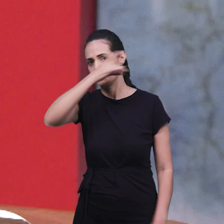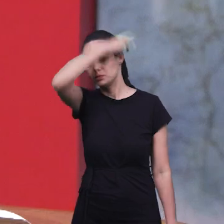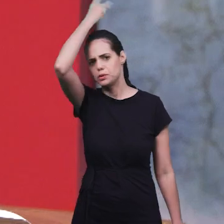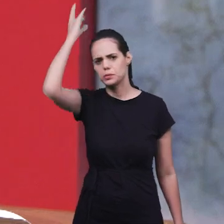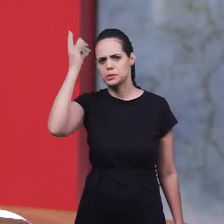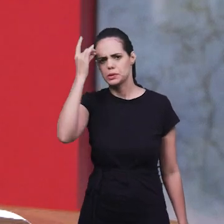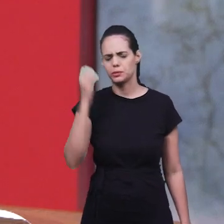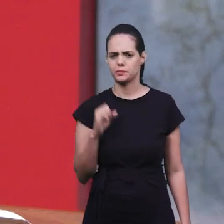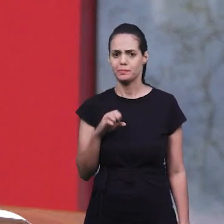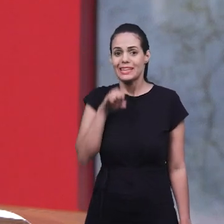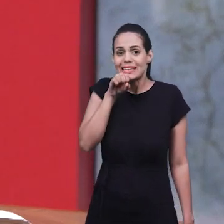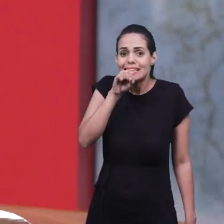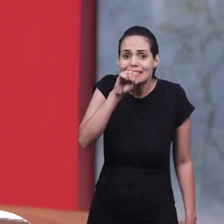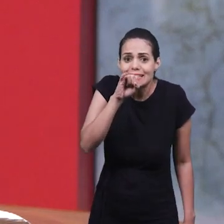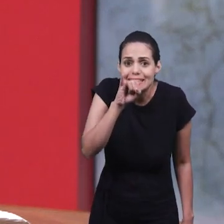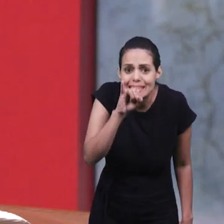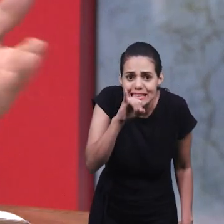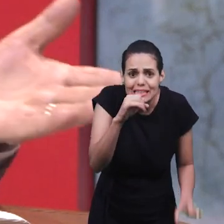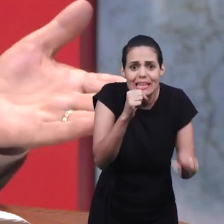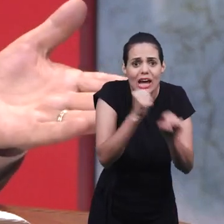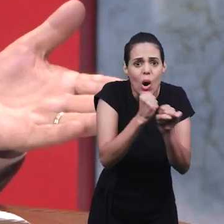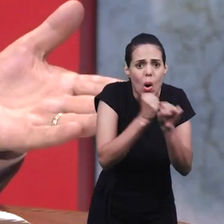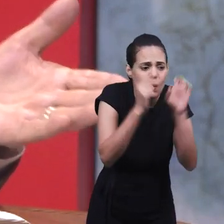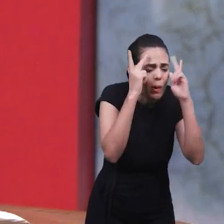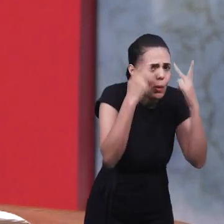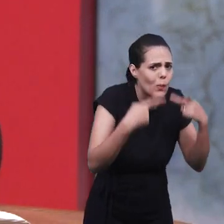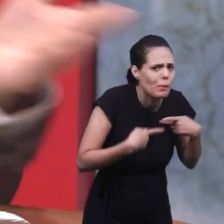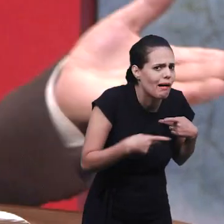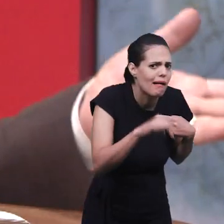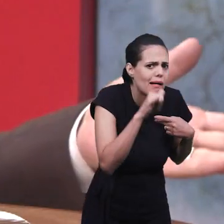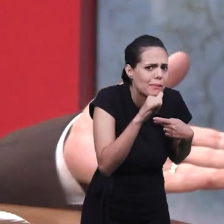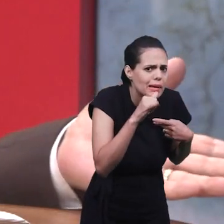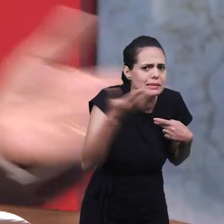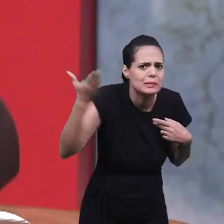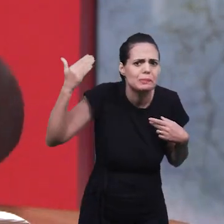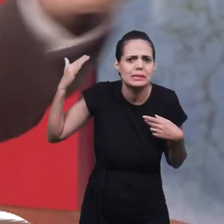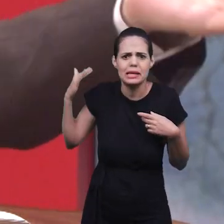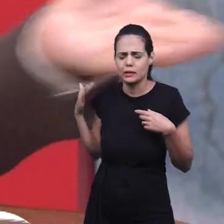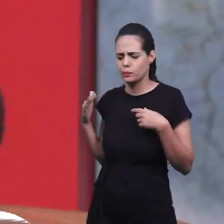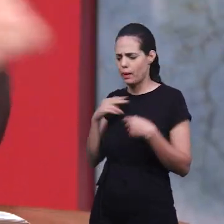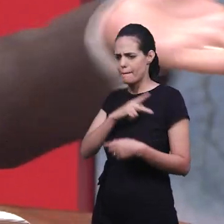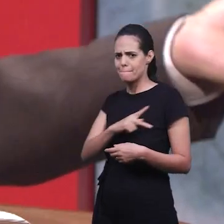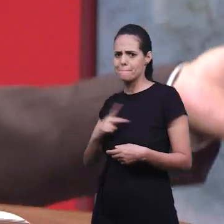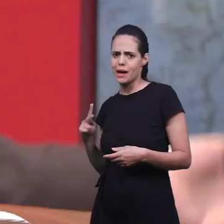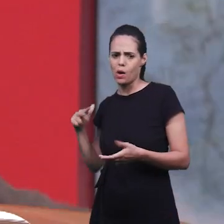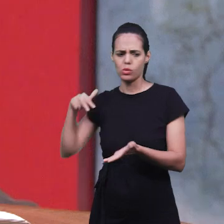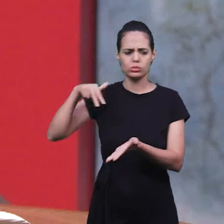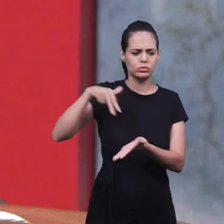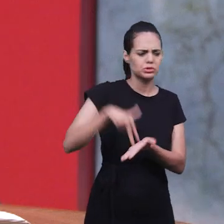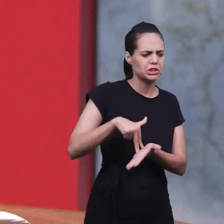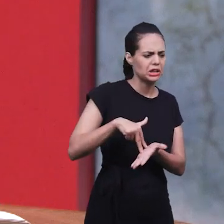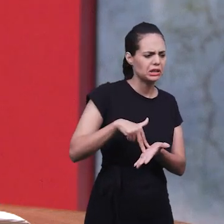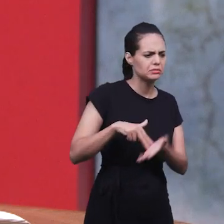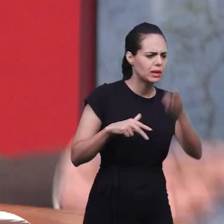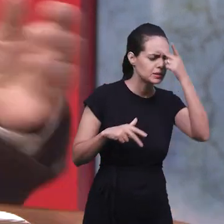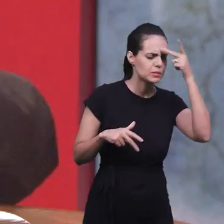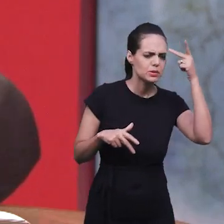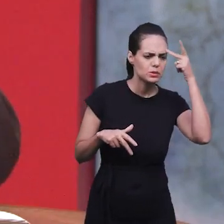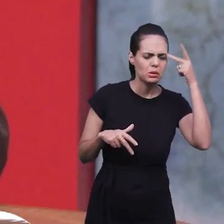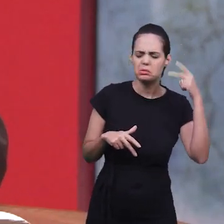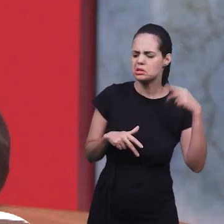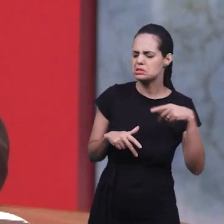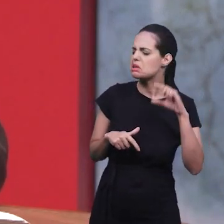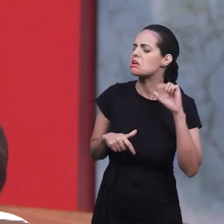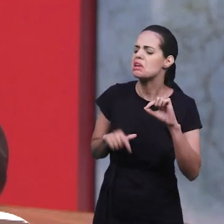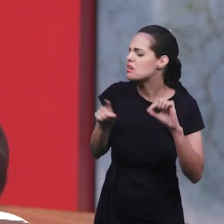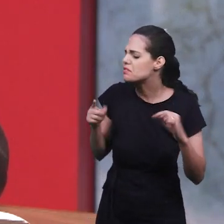e se Paulo chegasse lá, nós não te conhecemos, nunca ouvimos falar de você, quem é você que está chegando aqui? Não é? Mas